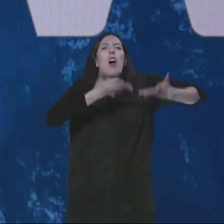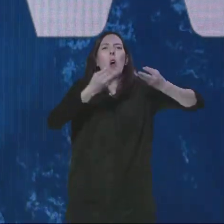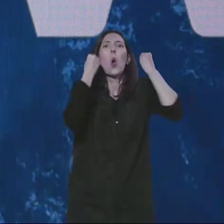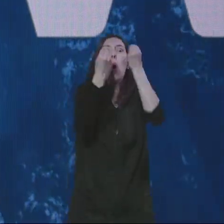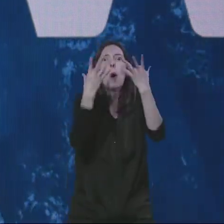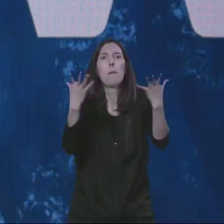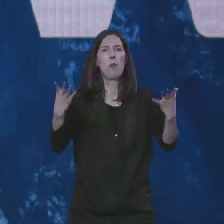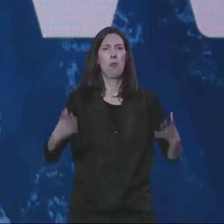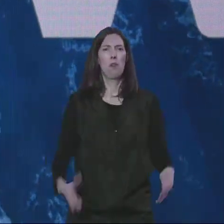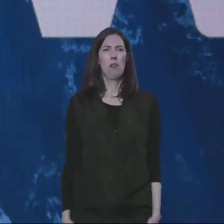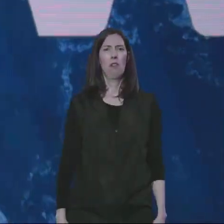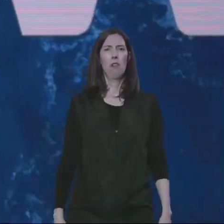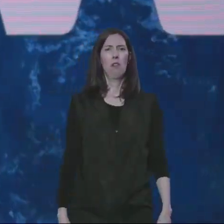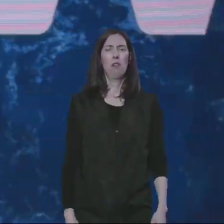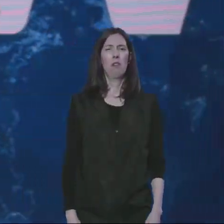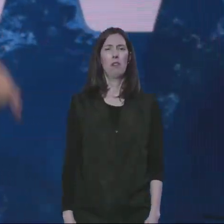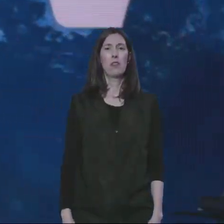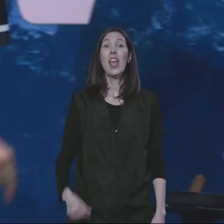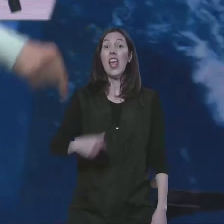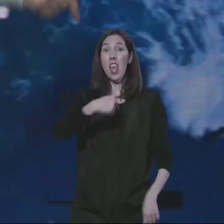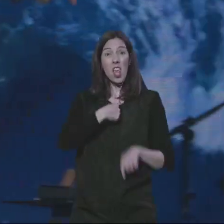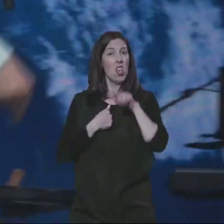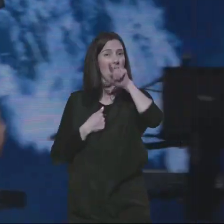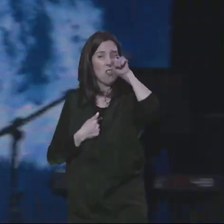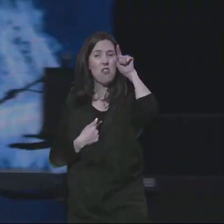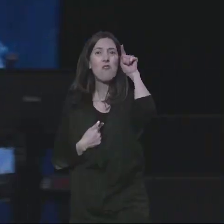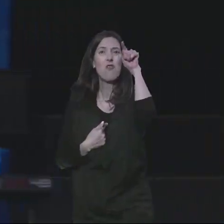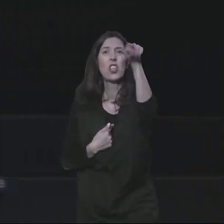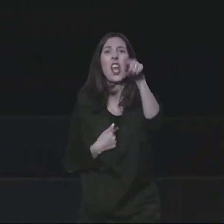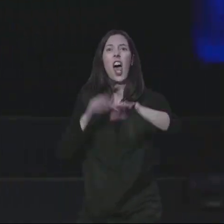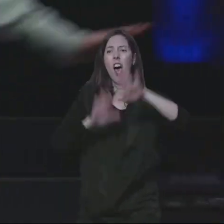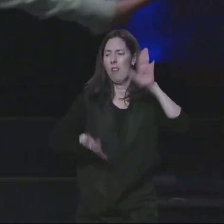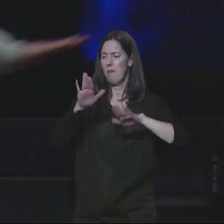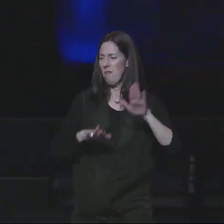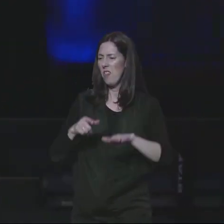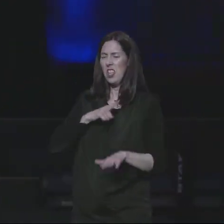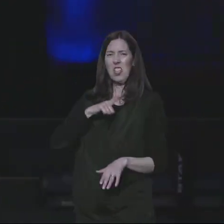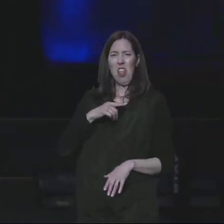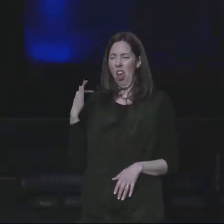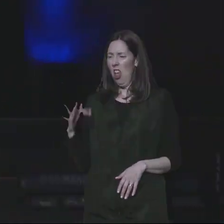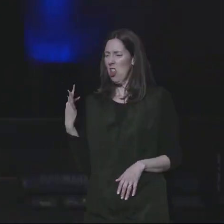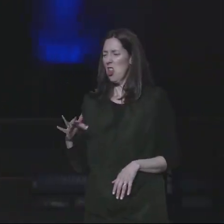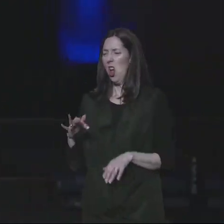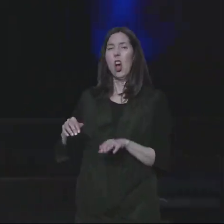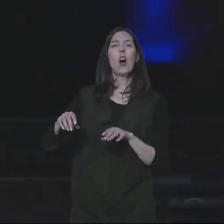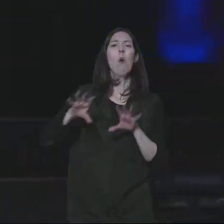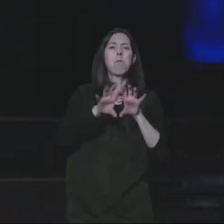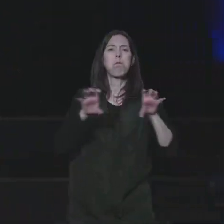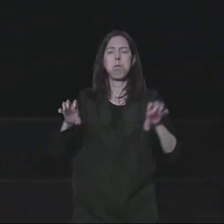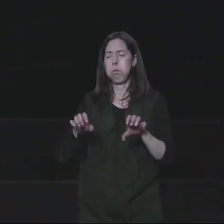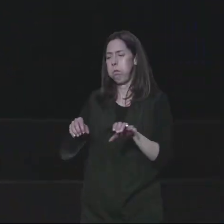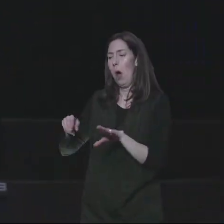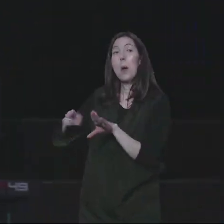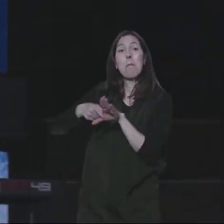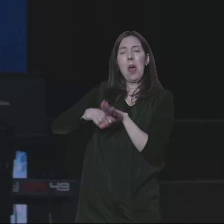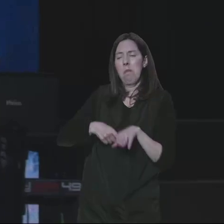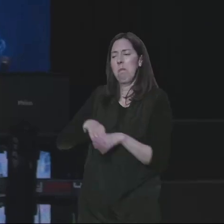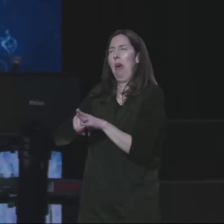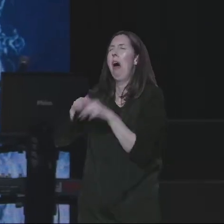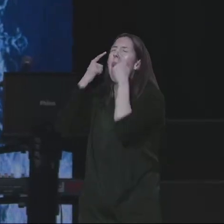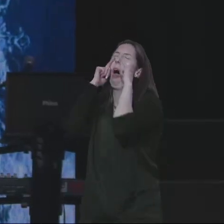momentâneo? Eu e você batemos a quina do dedinho na quina do sofá e